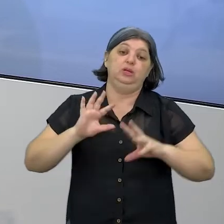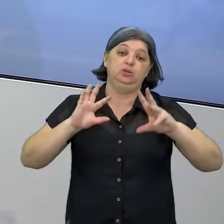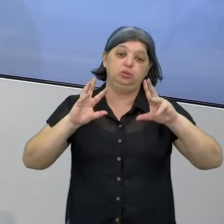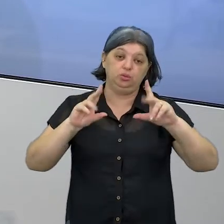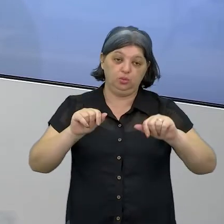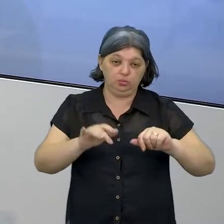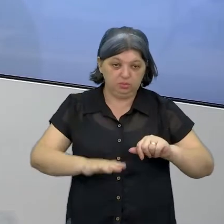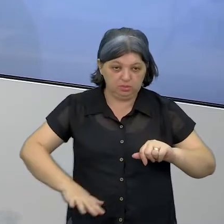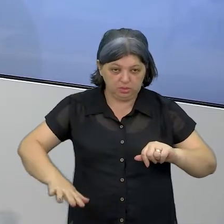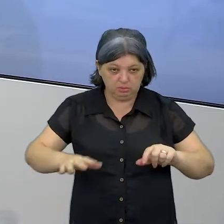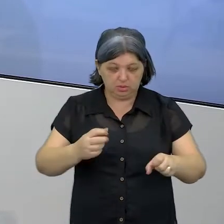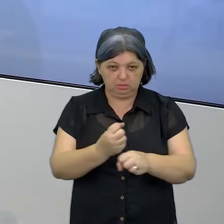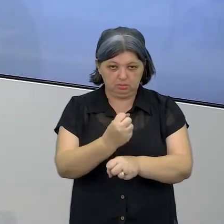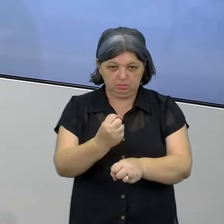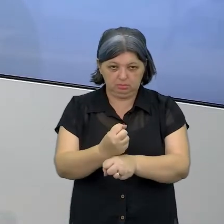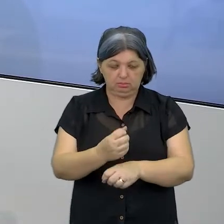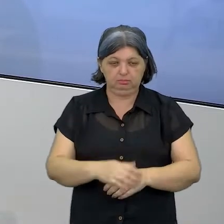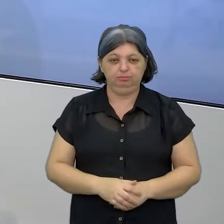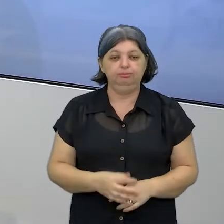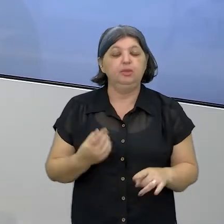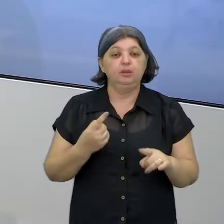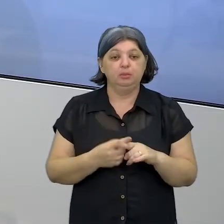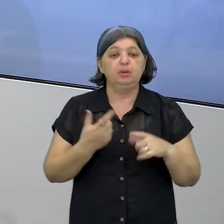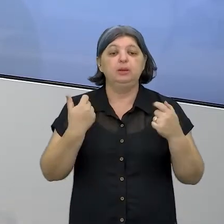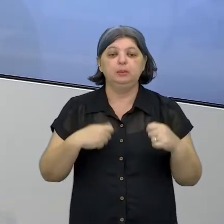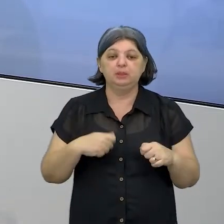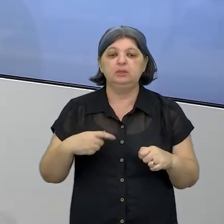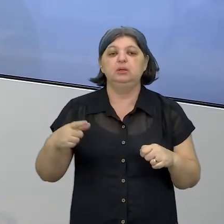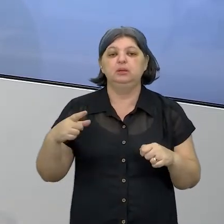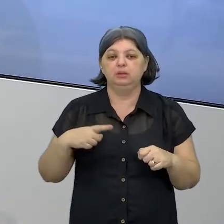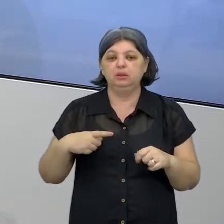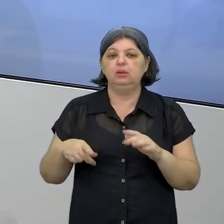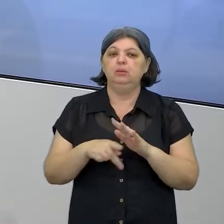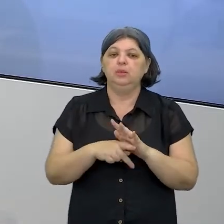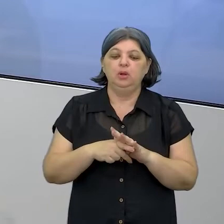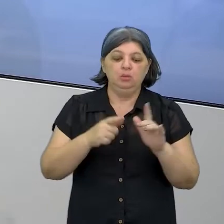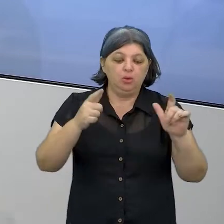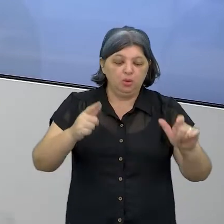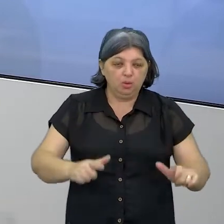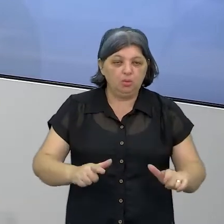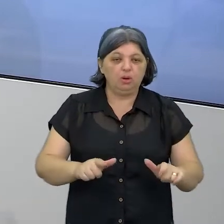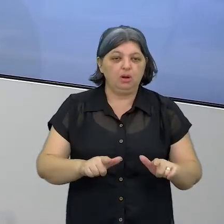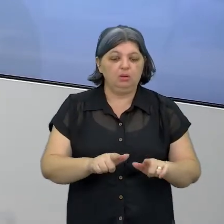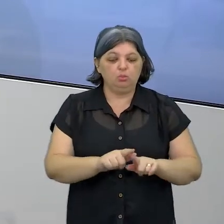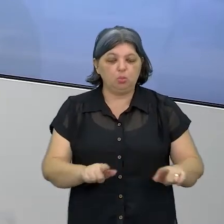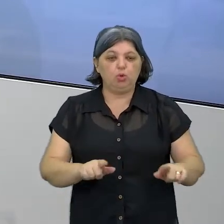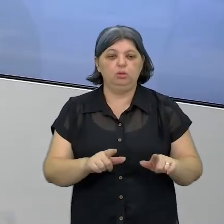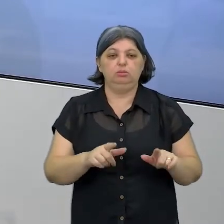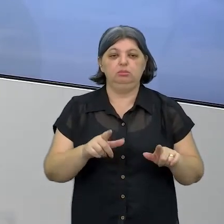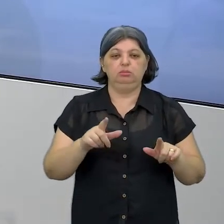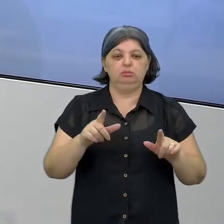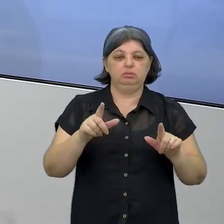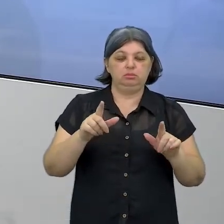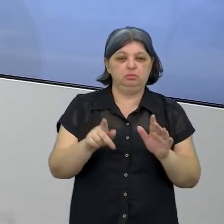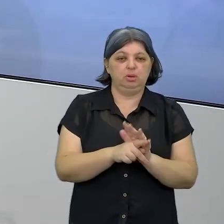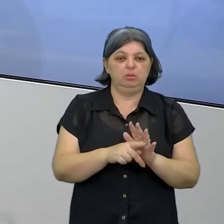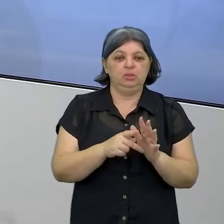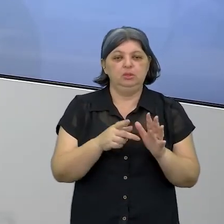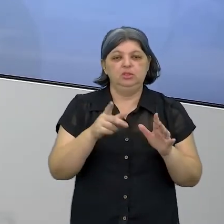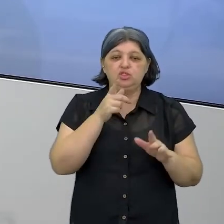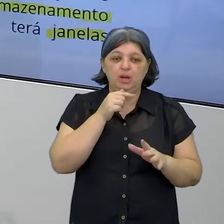para construir, tá? Por quê? Porque eu tenho que fazer reserva para absorção de água, então não pode ter construção, que